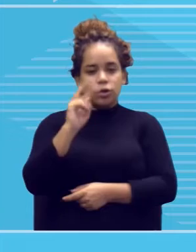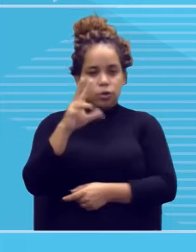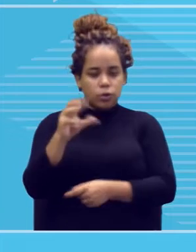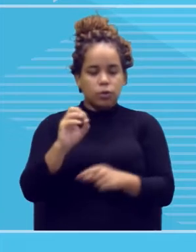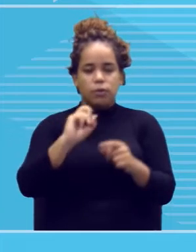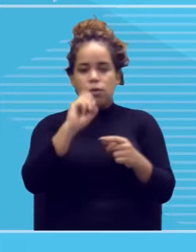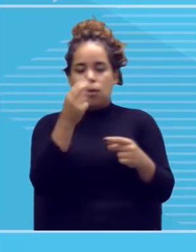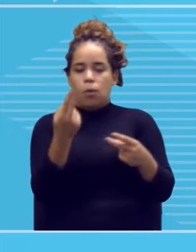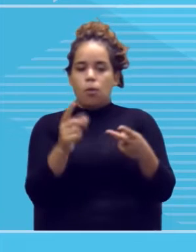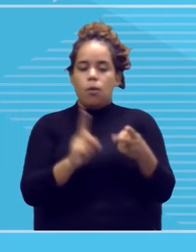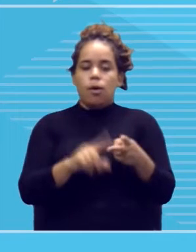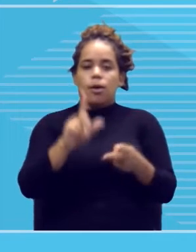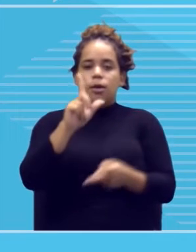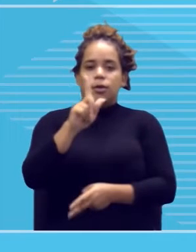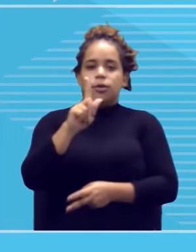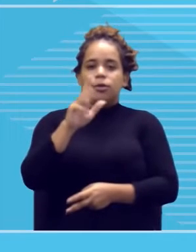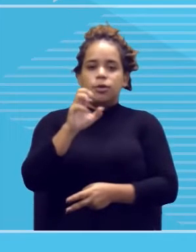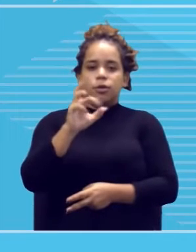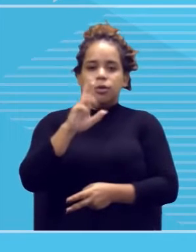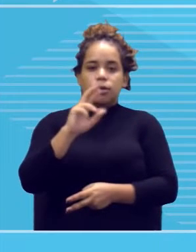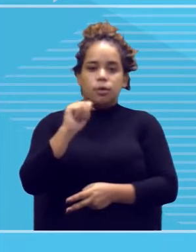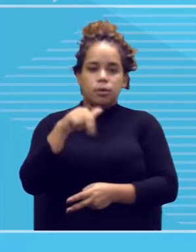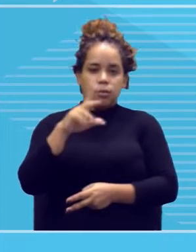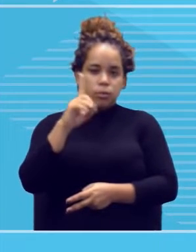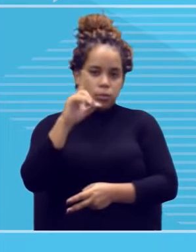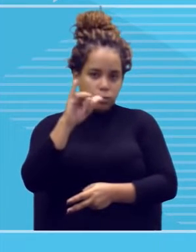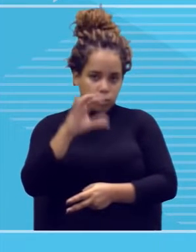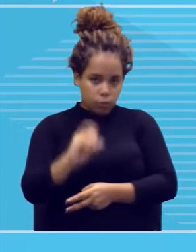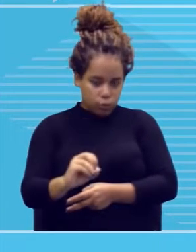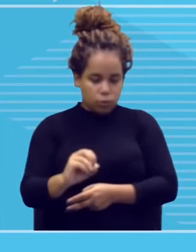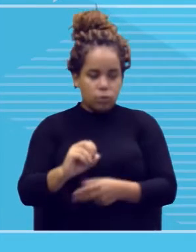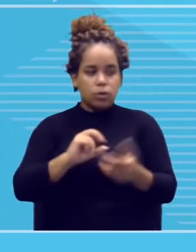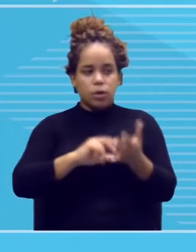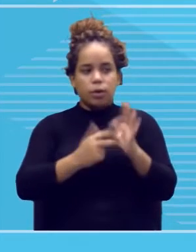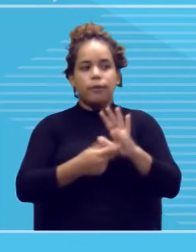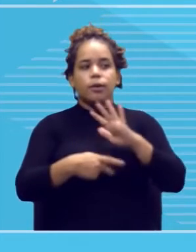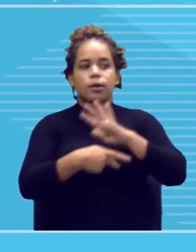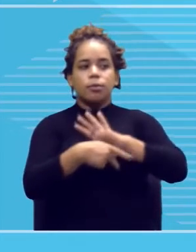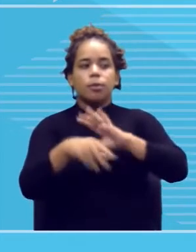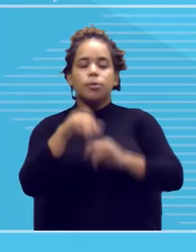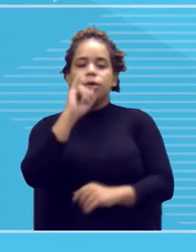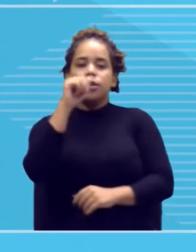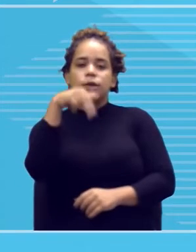em MG aparecer com NG eu estou no gerúndi